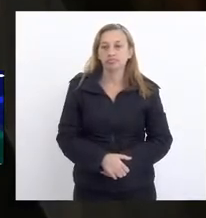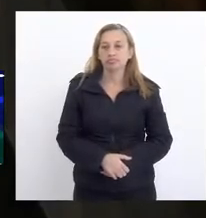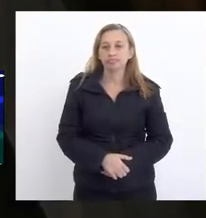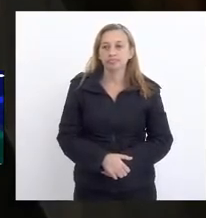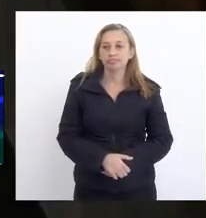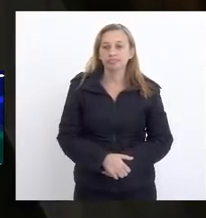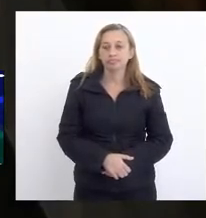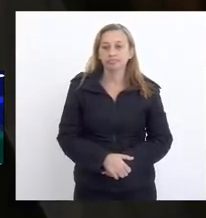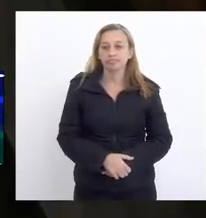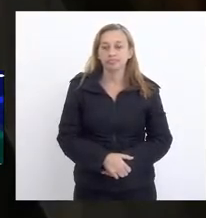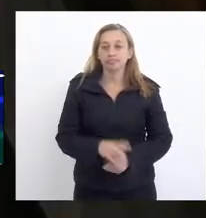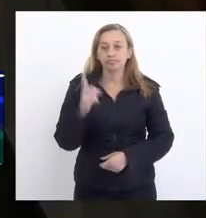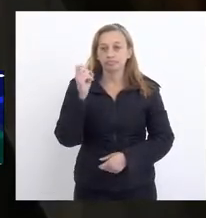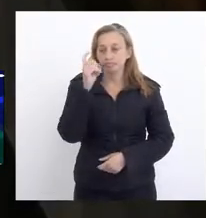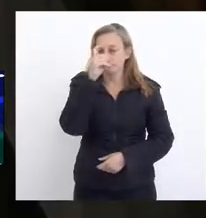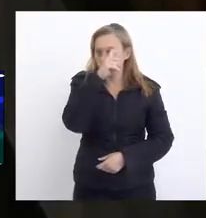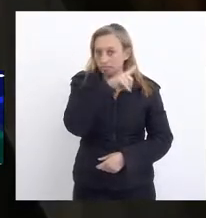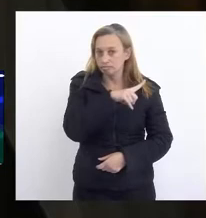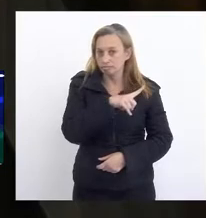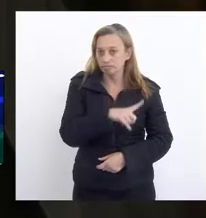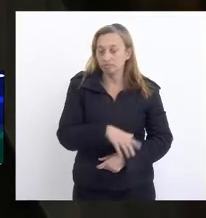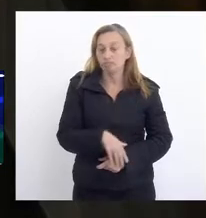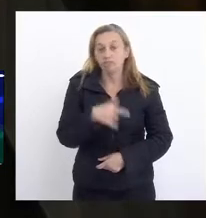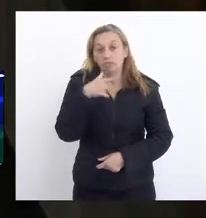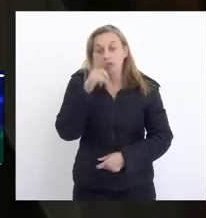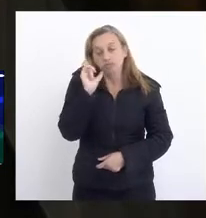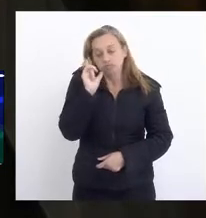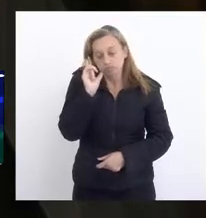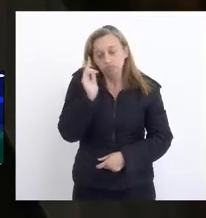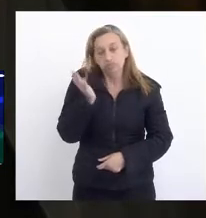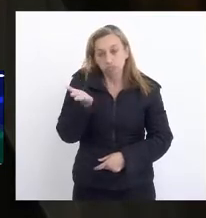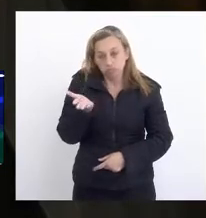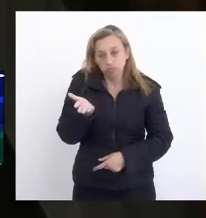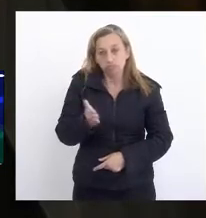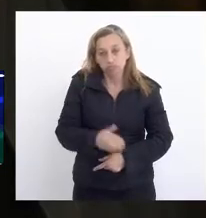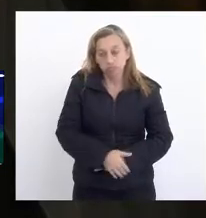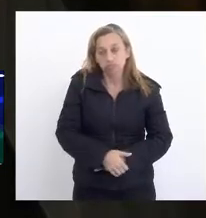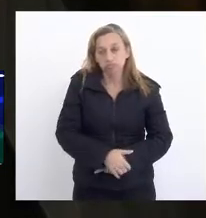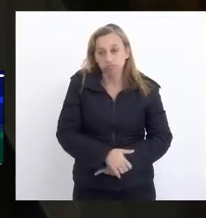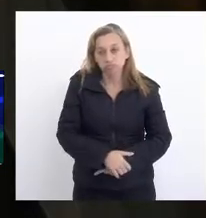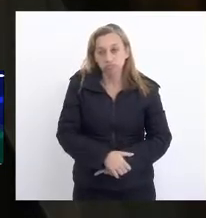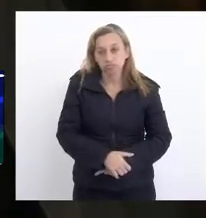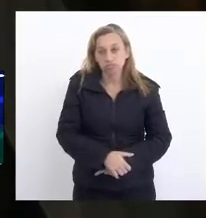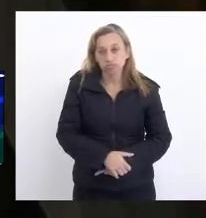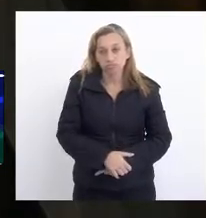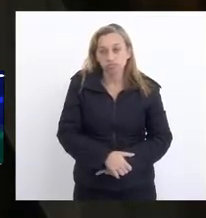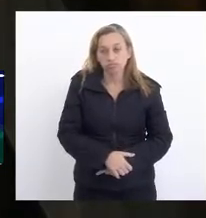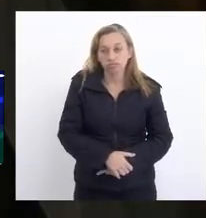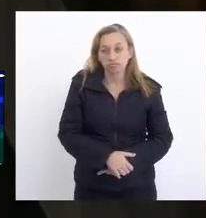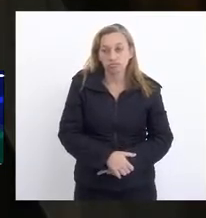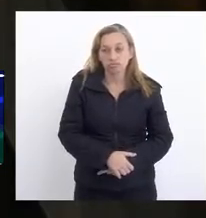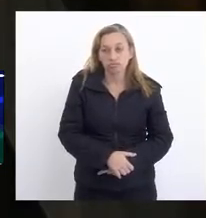do grau de dificuldade que foi presidir